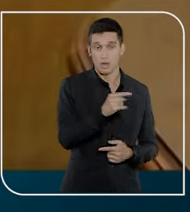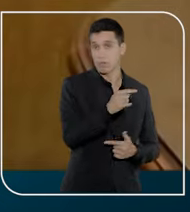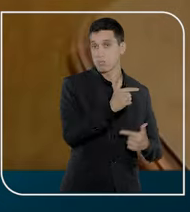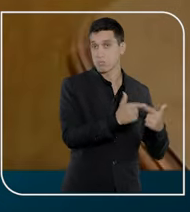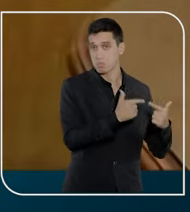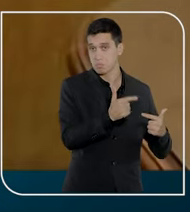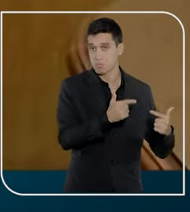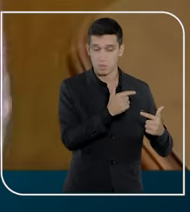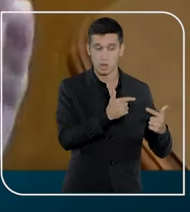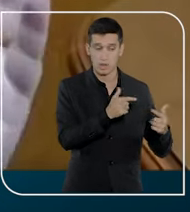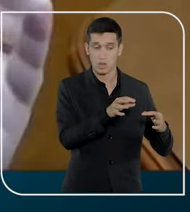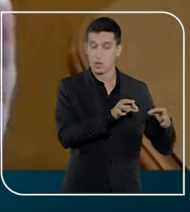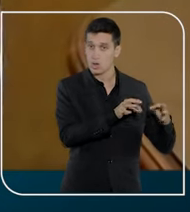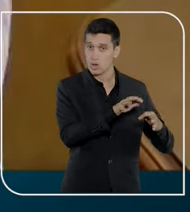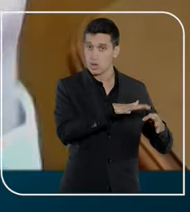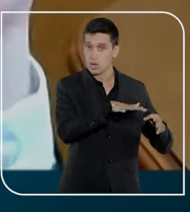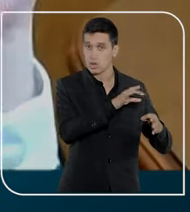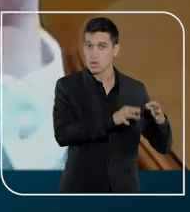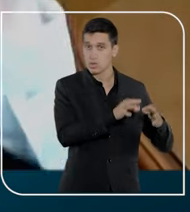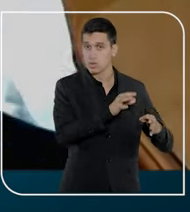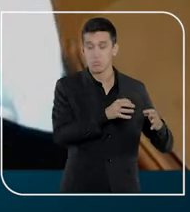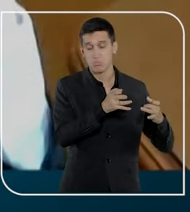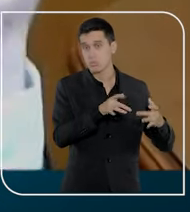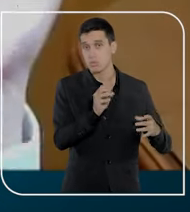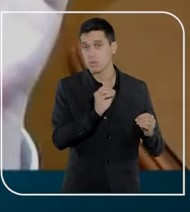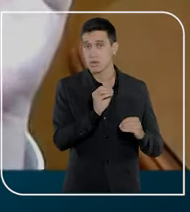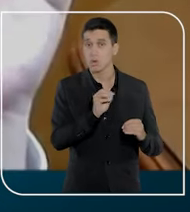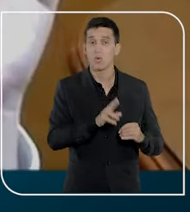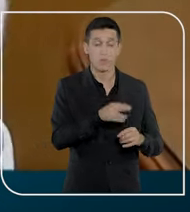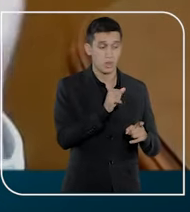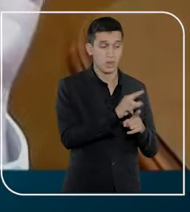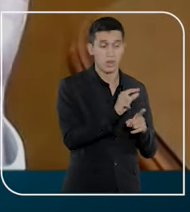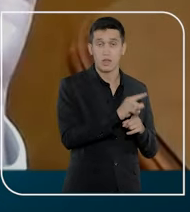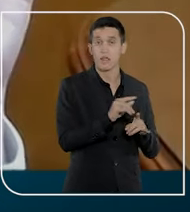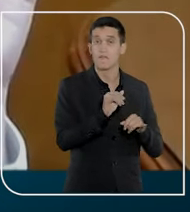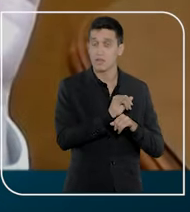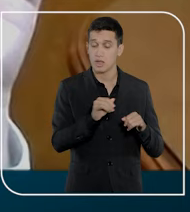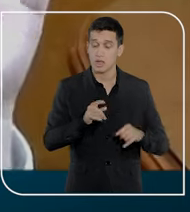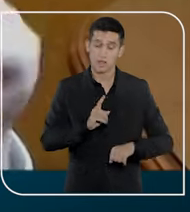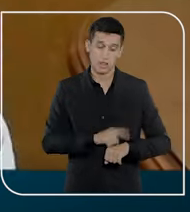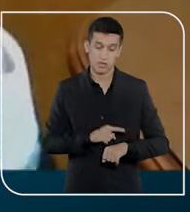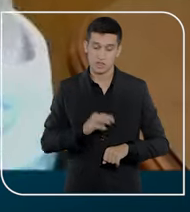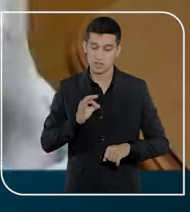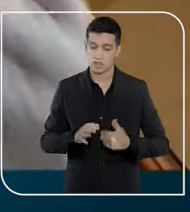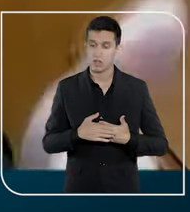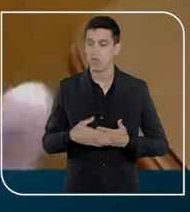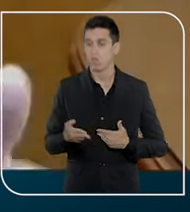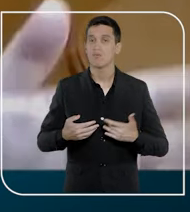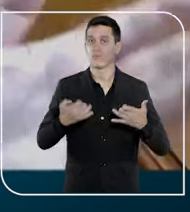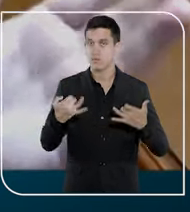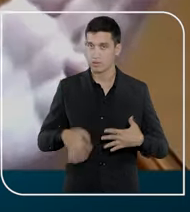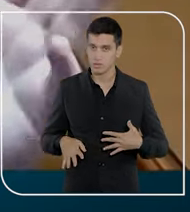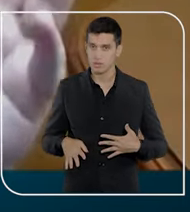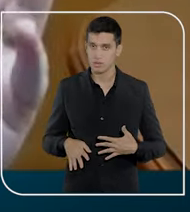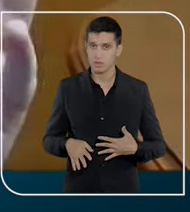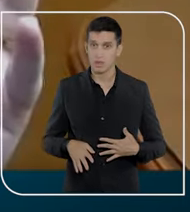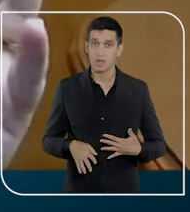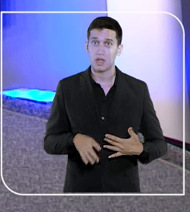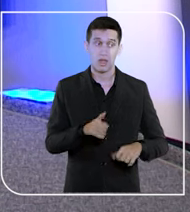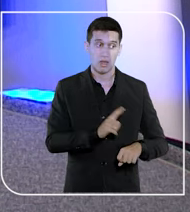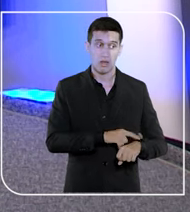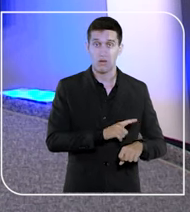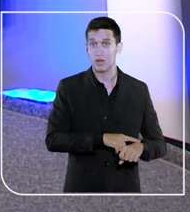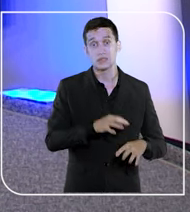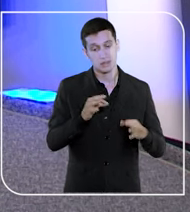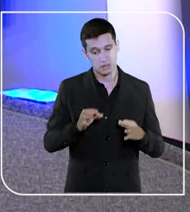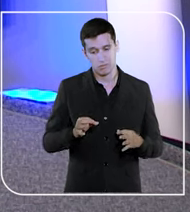credor hipotecário peticionou e falou assim: vou me manifestar no momento oportuno. O momento oportuno era agora, né?